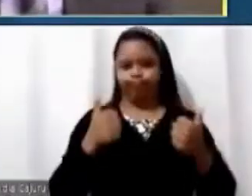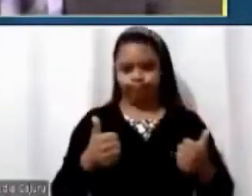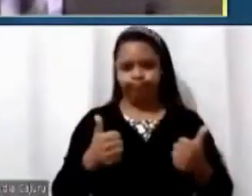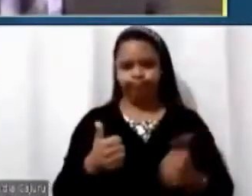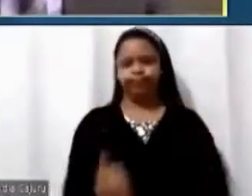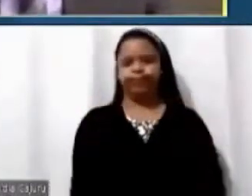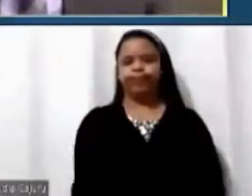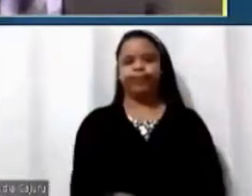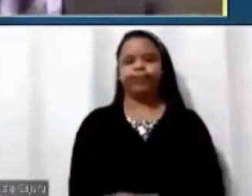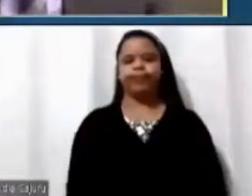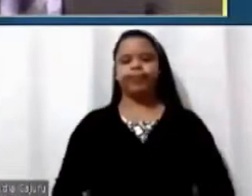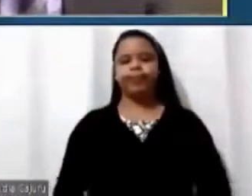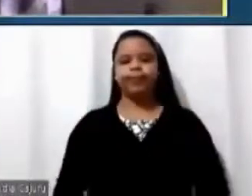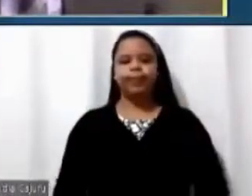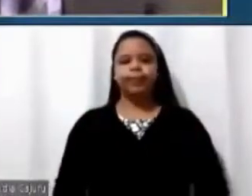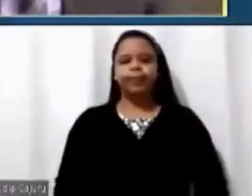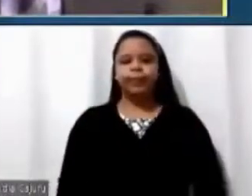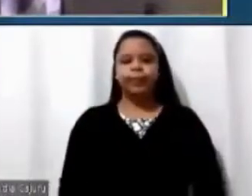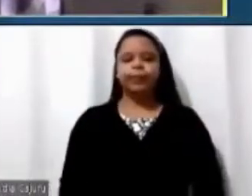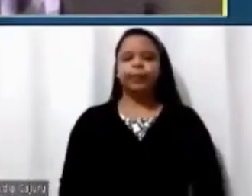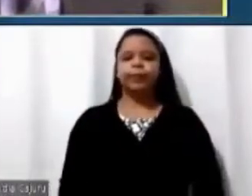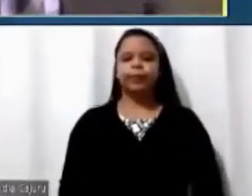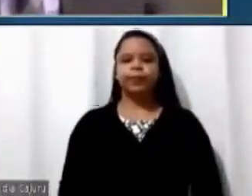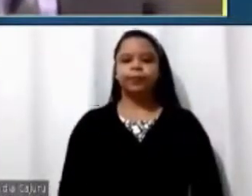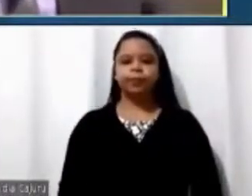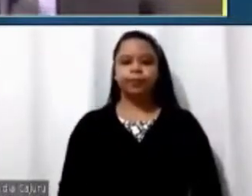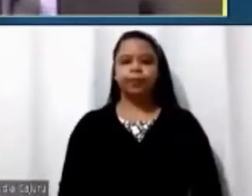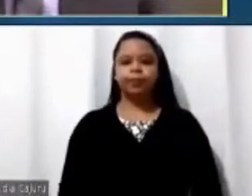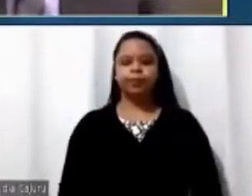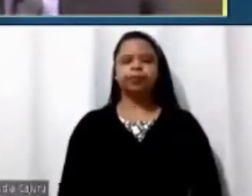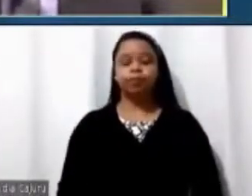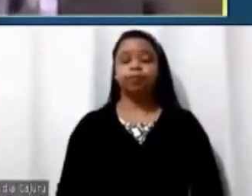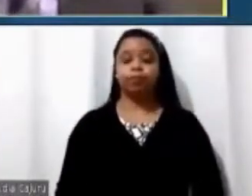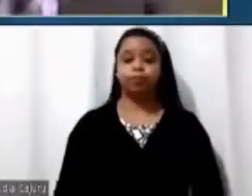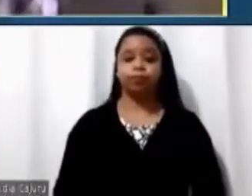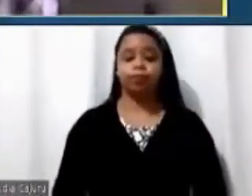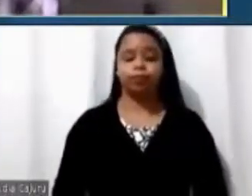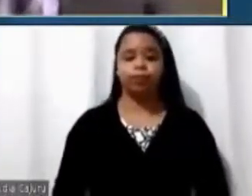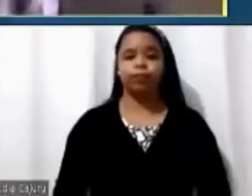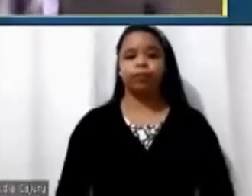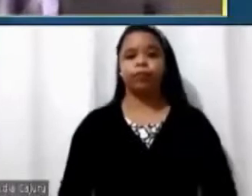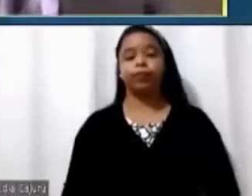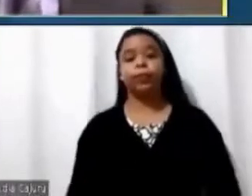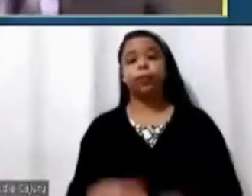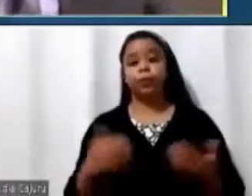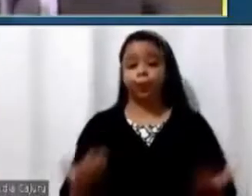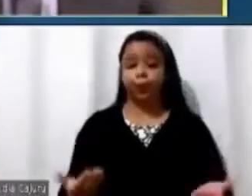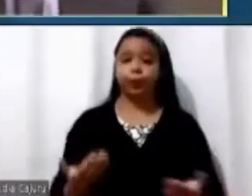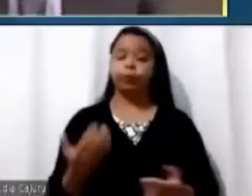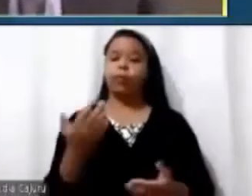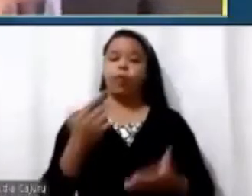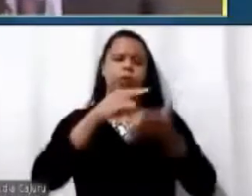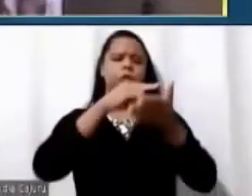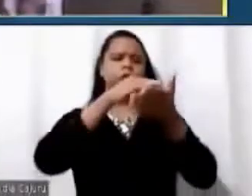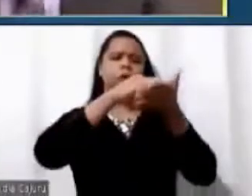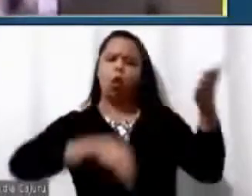E é interessante que, quando pensamos logo no termo de consentimento livre, esclarecido, normalmente a